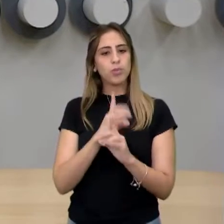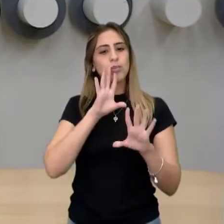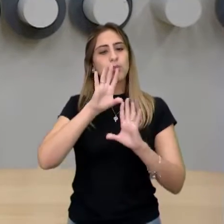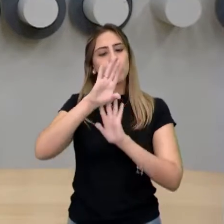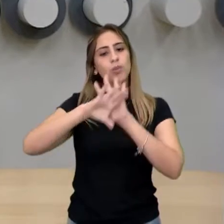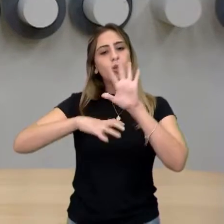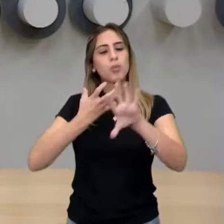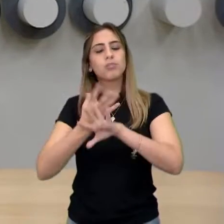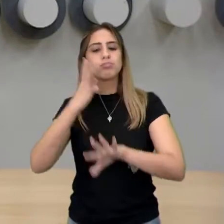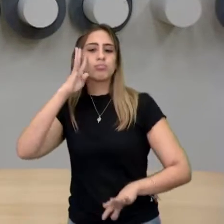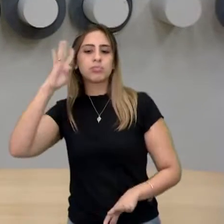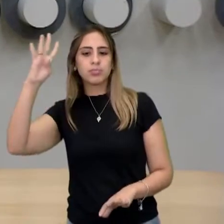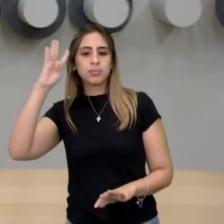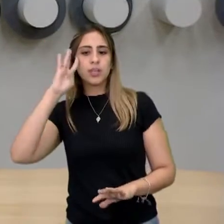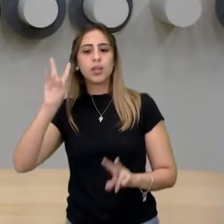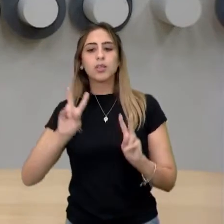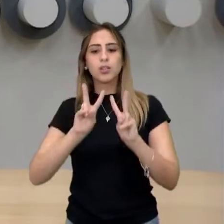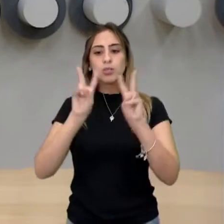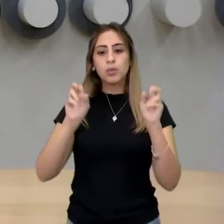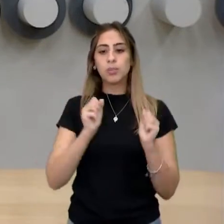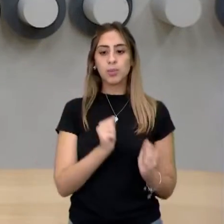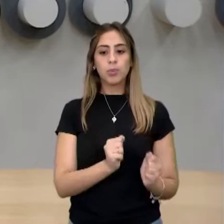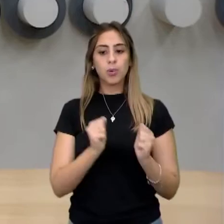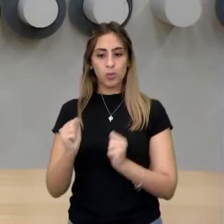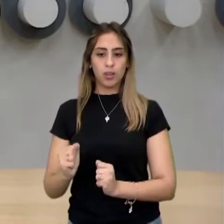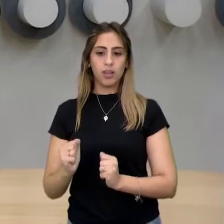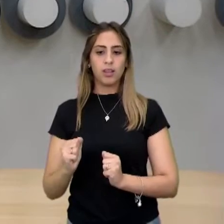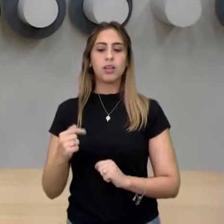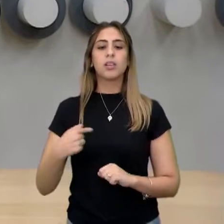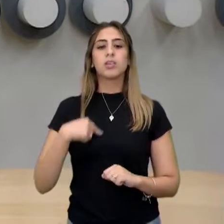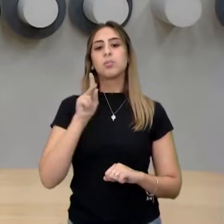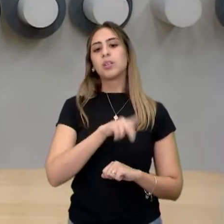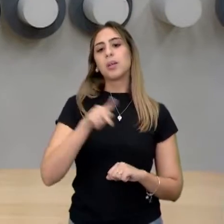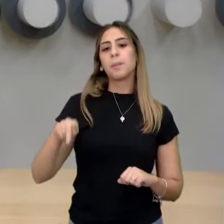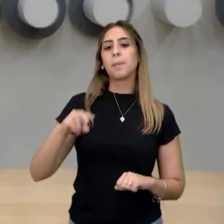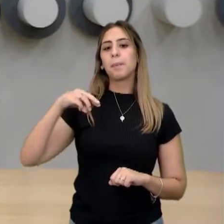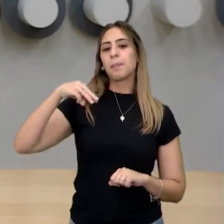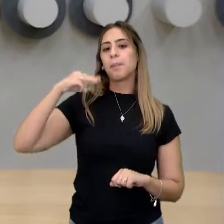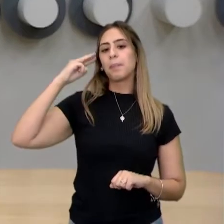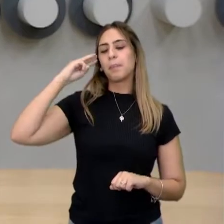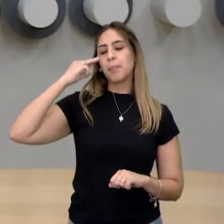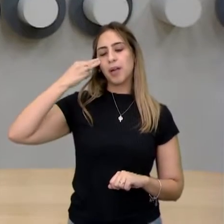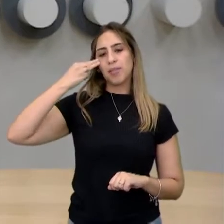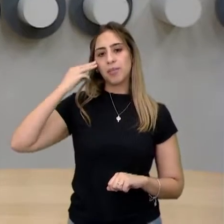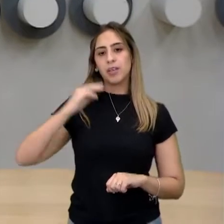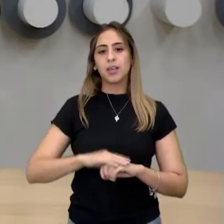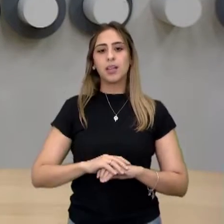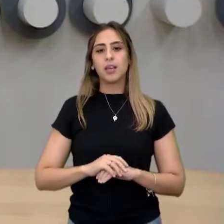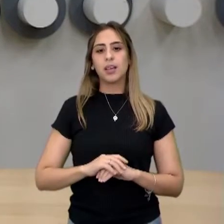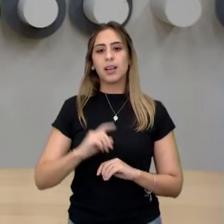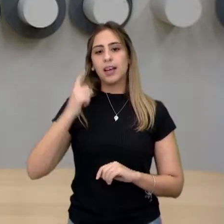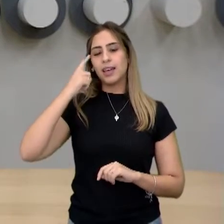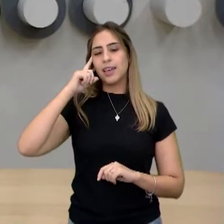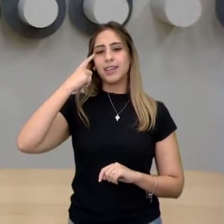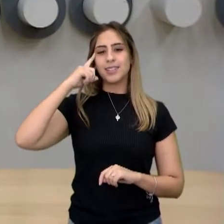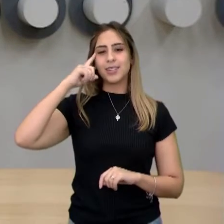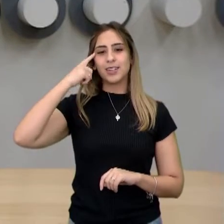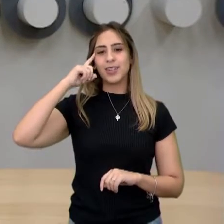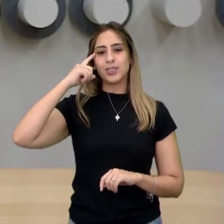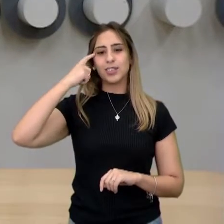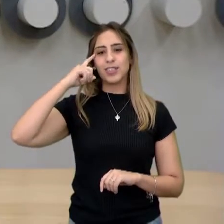componente Reflexões sobre o Poder. Eu sou a professora Maria Fernanda, este é o meu